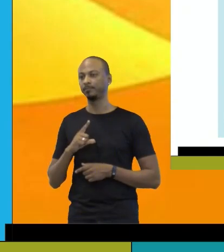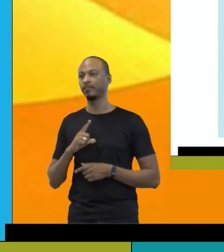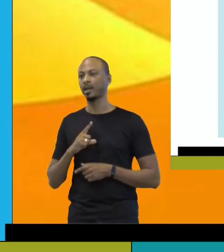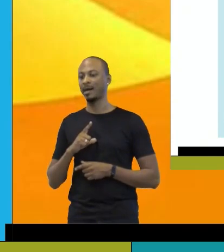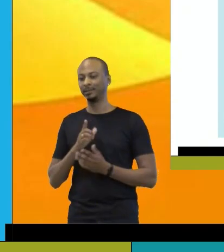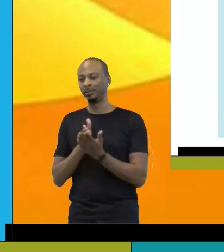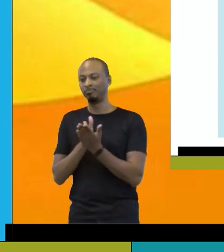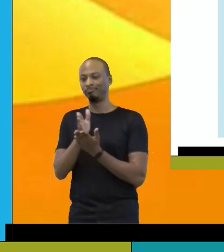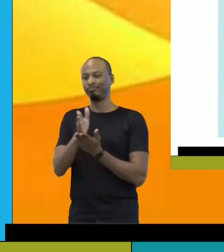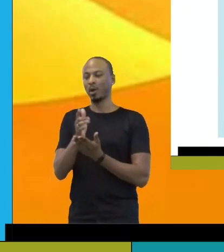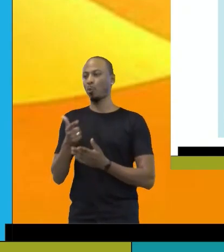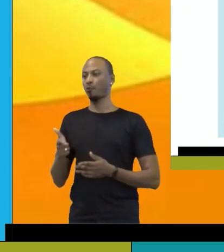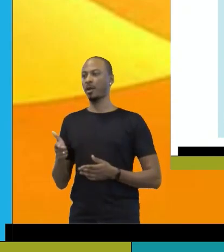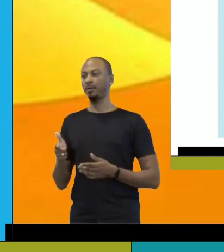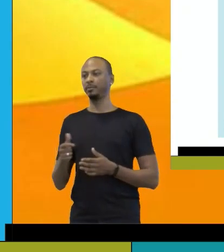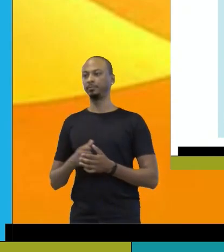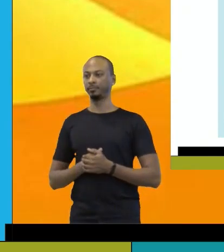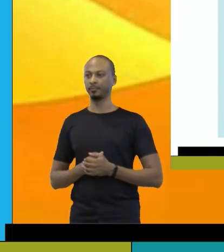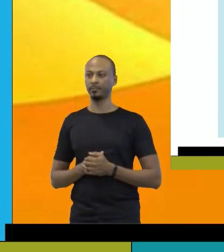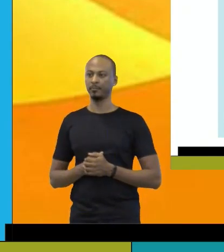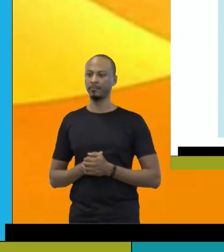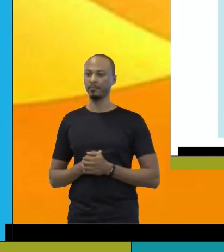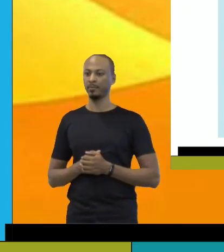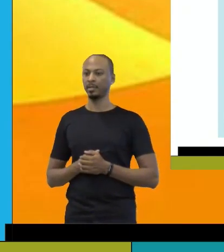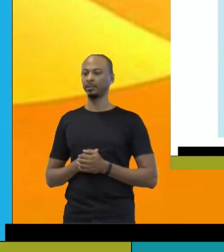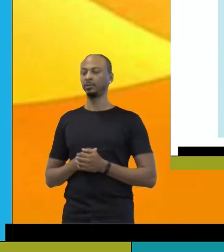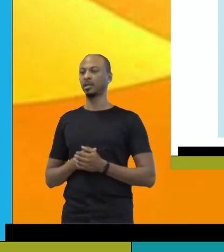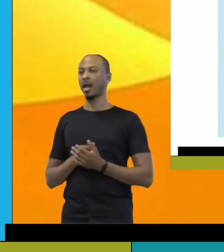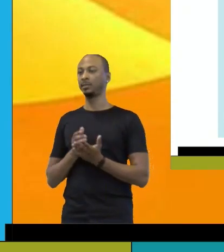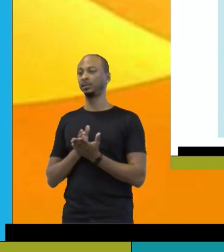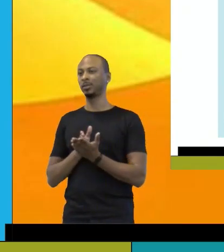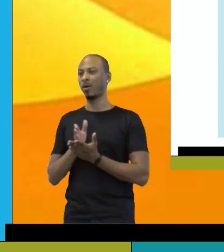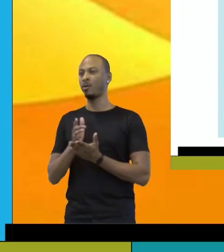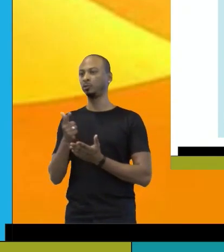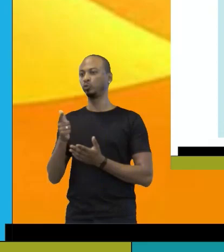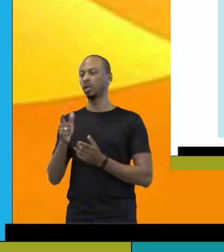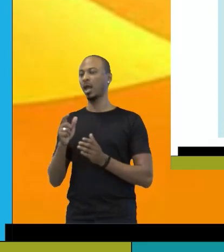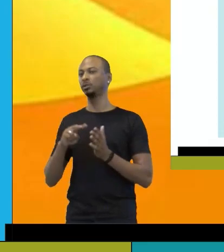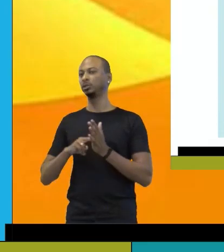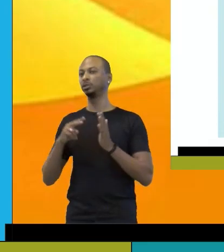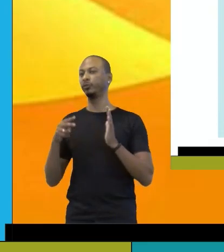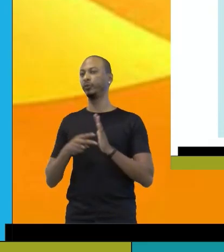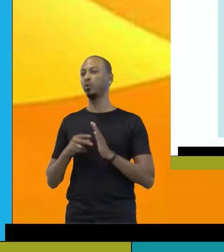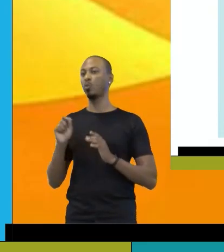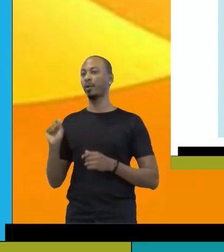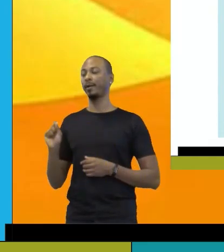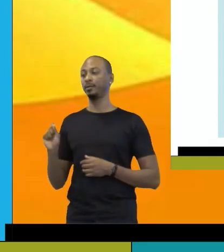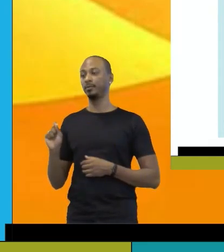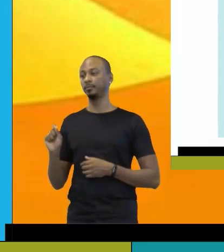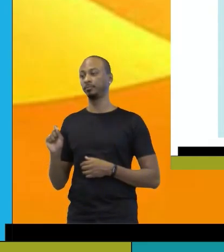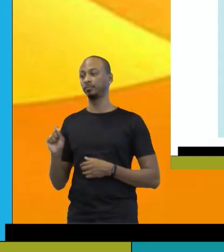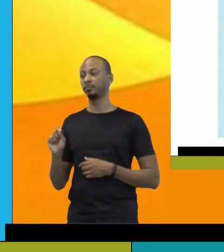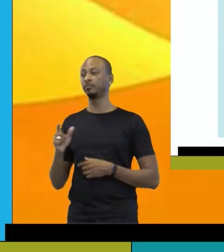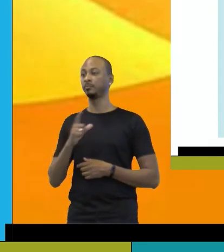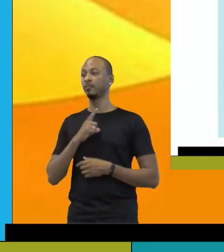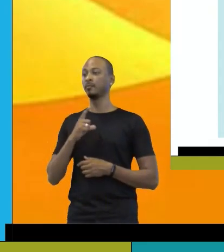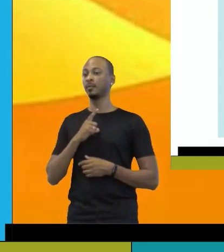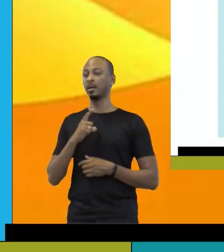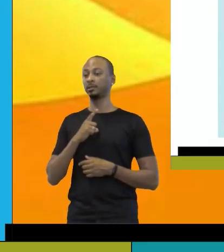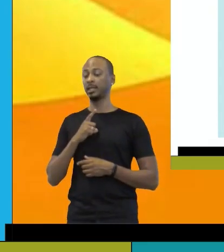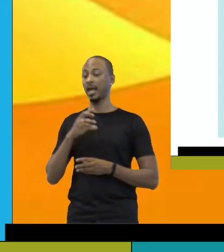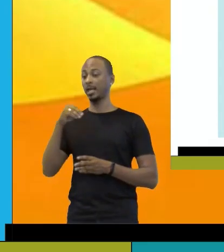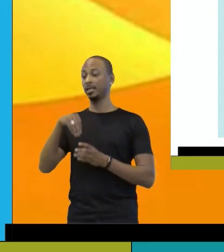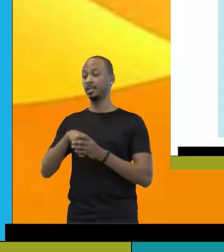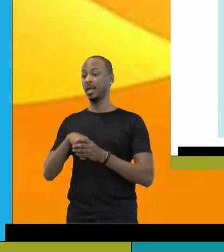descentralizado. Dizer que o feudalismo ele era descentralizado significa, portanto, dizer que havia dentro do